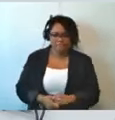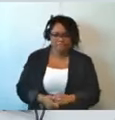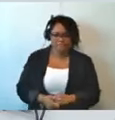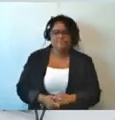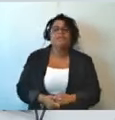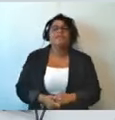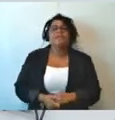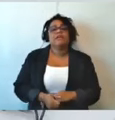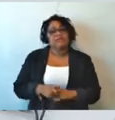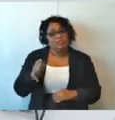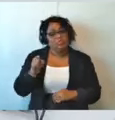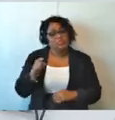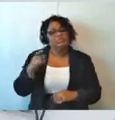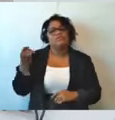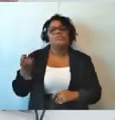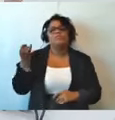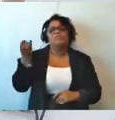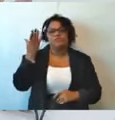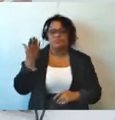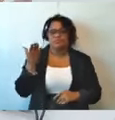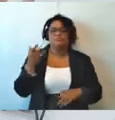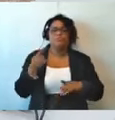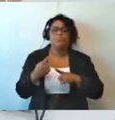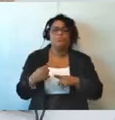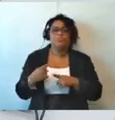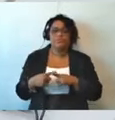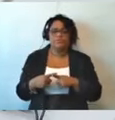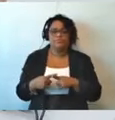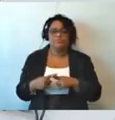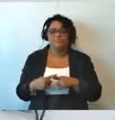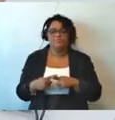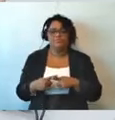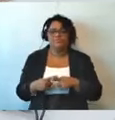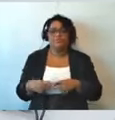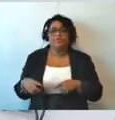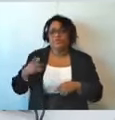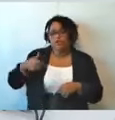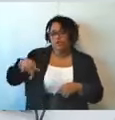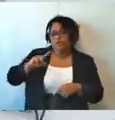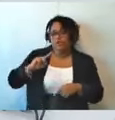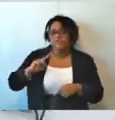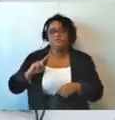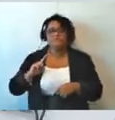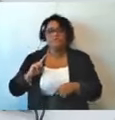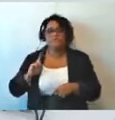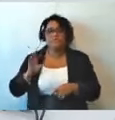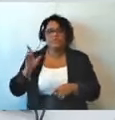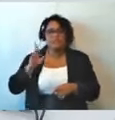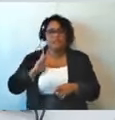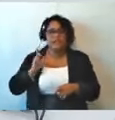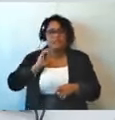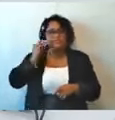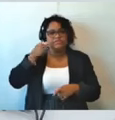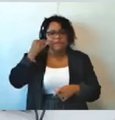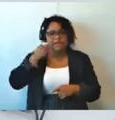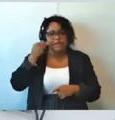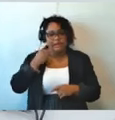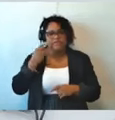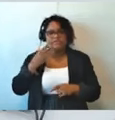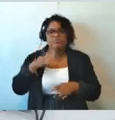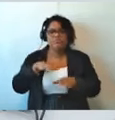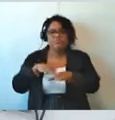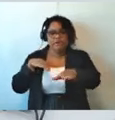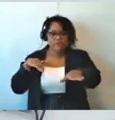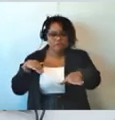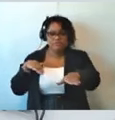é importante, porque todo mundo que convive no trânsito, sabe que a gente tem uma parcela, eu não vou